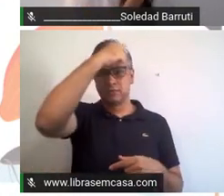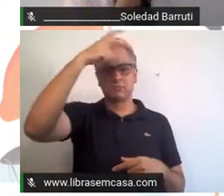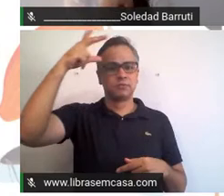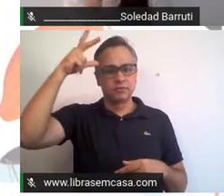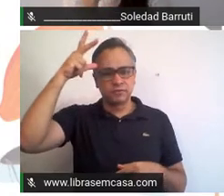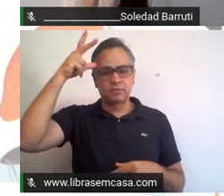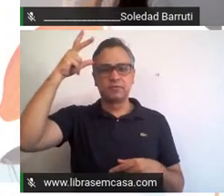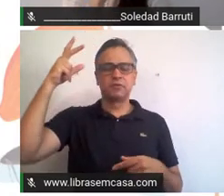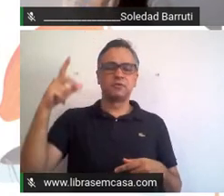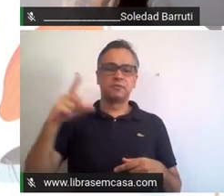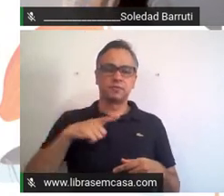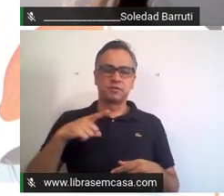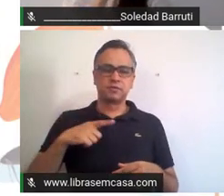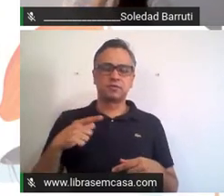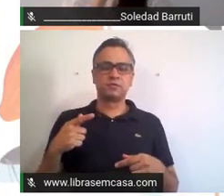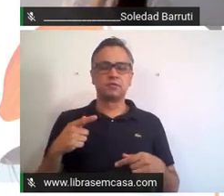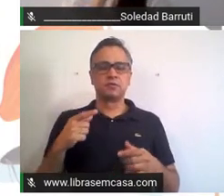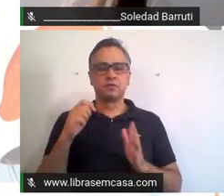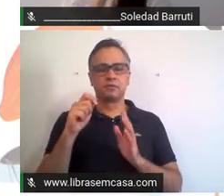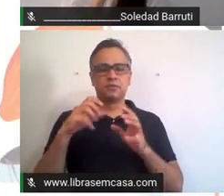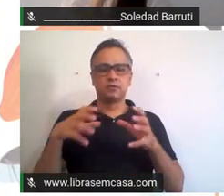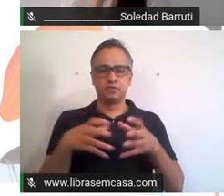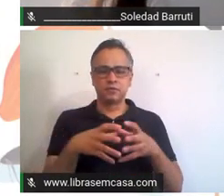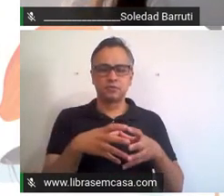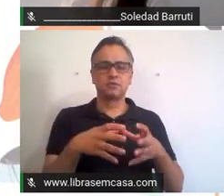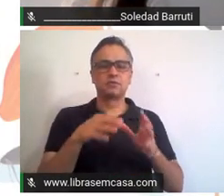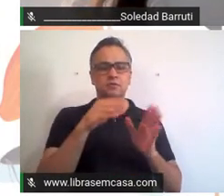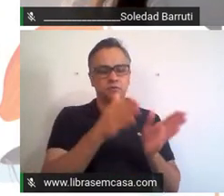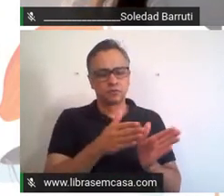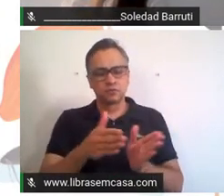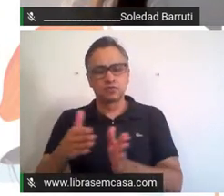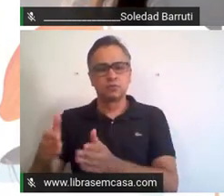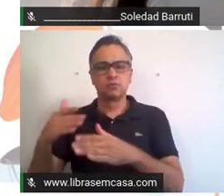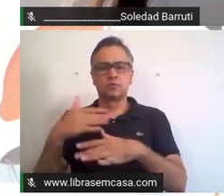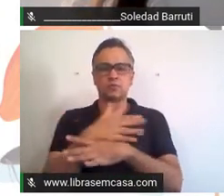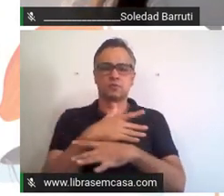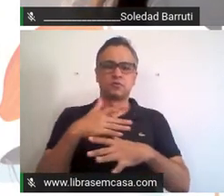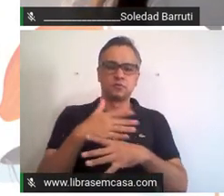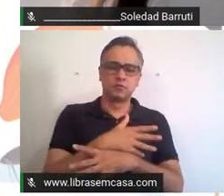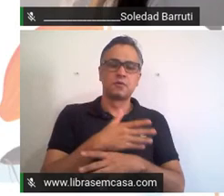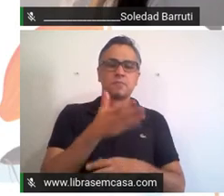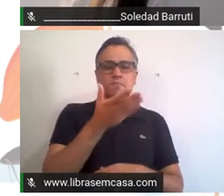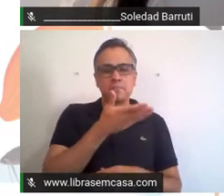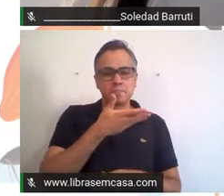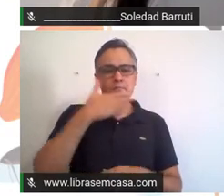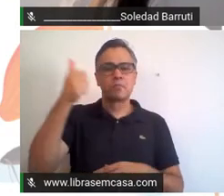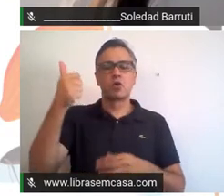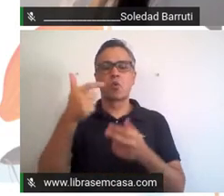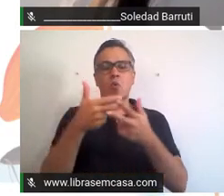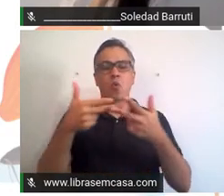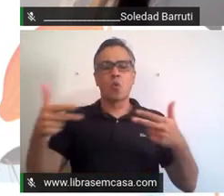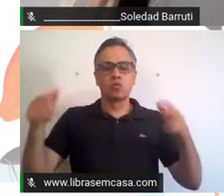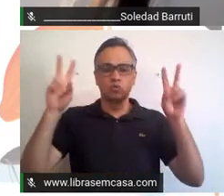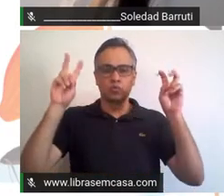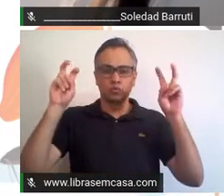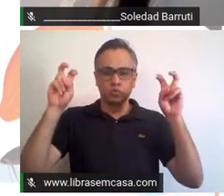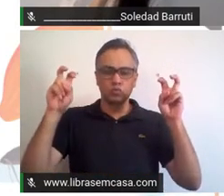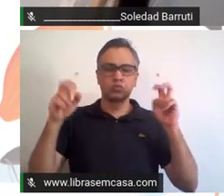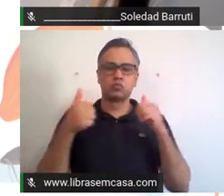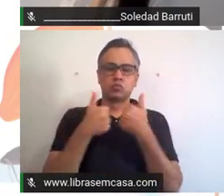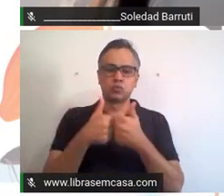nas grandes cidades de melhorar a questão do transporte coletivo, melhorar a questão do transporte urbano,